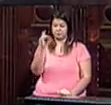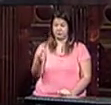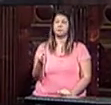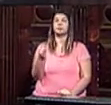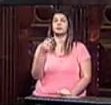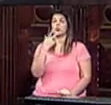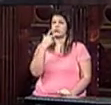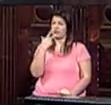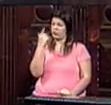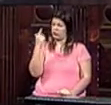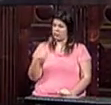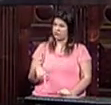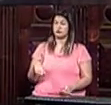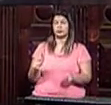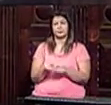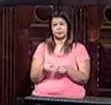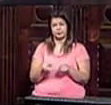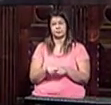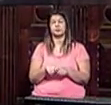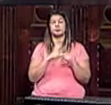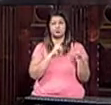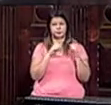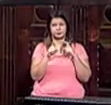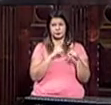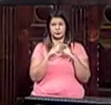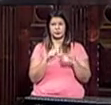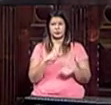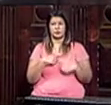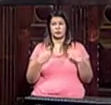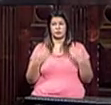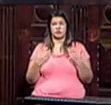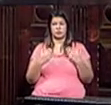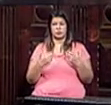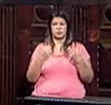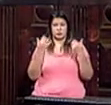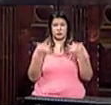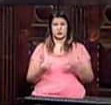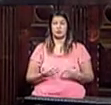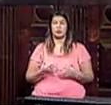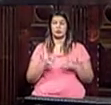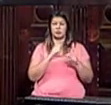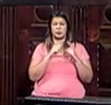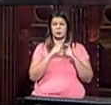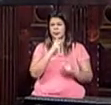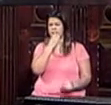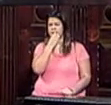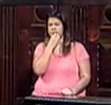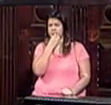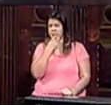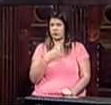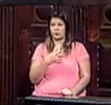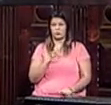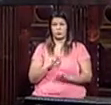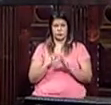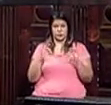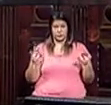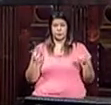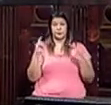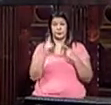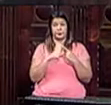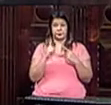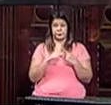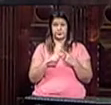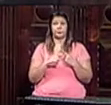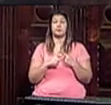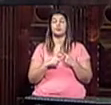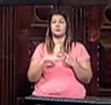dias falar também sobre essa audiência, eu quero dizer que essa audiência foi extremamente produtiva. Em primeiro lugar,